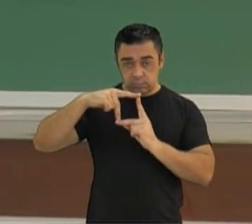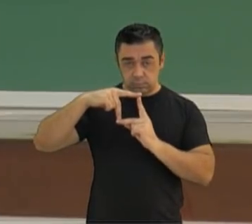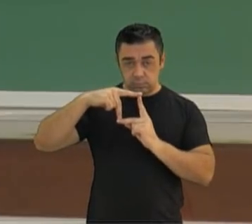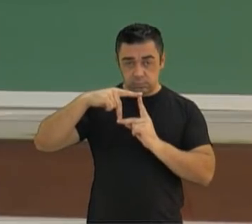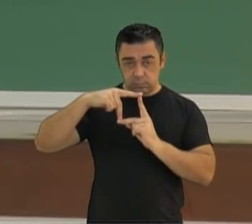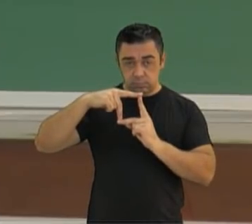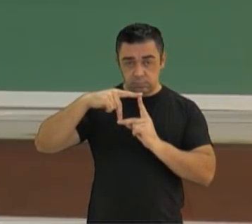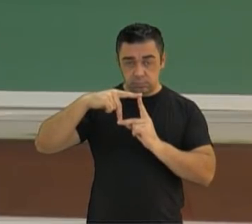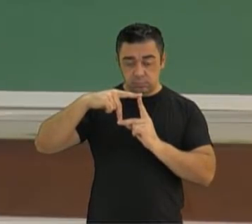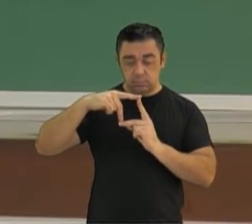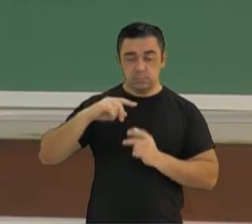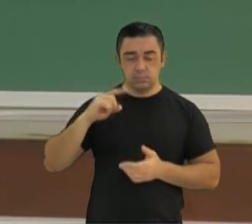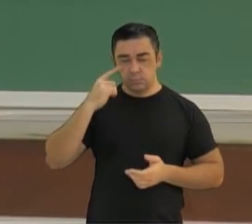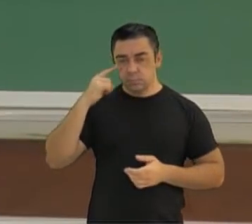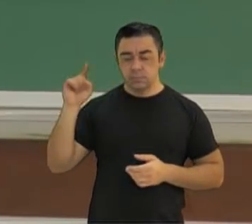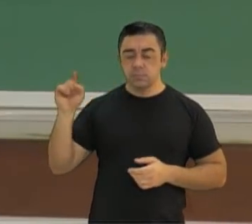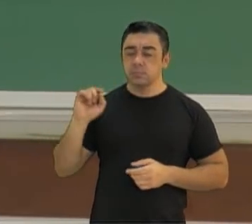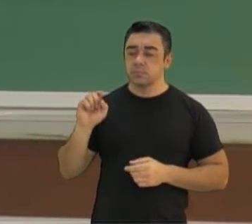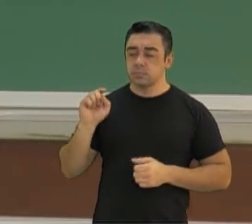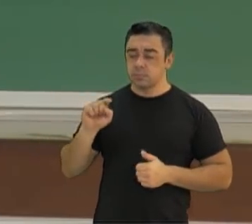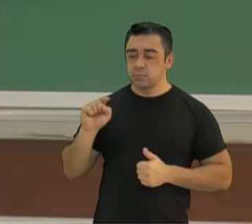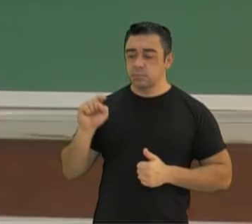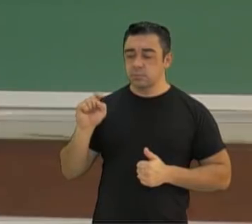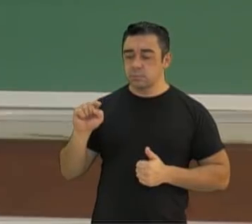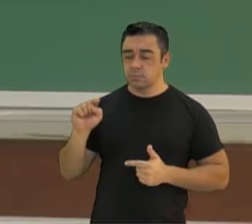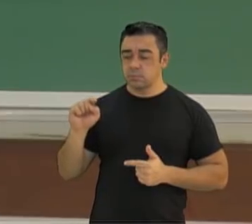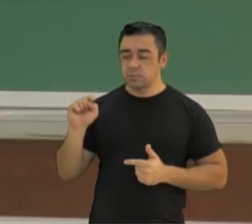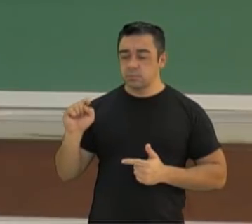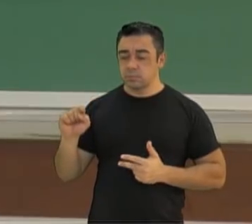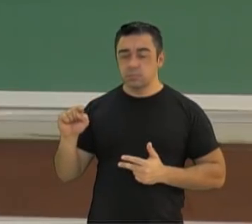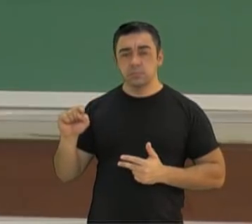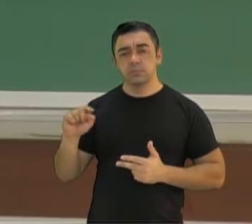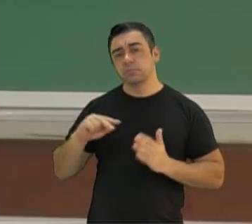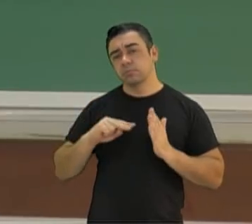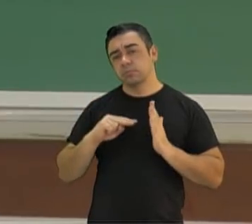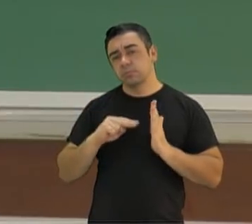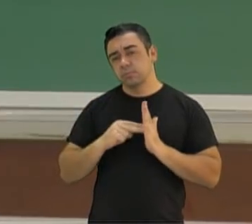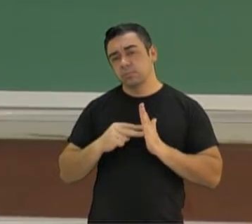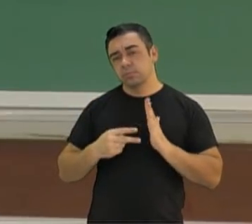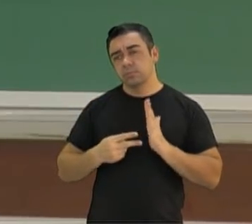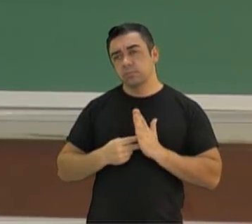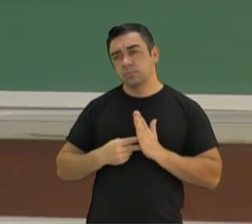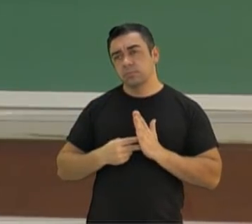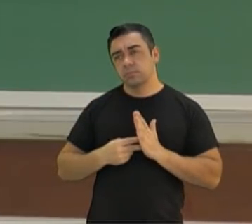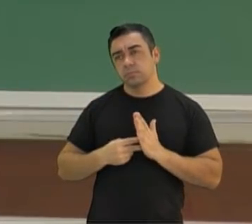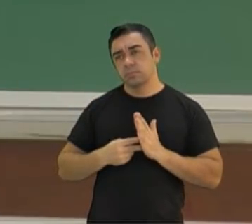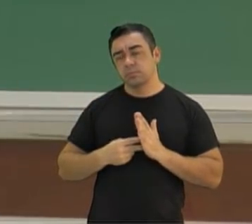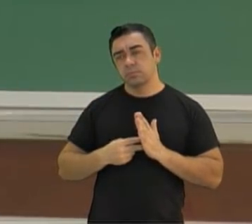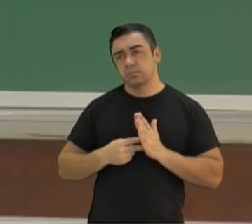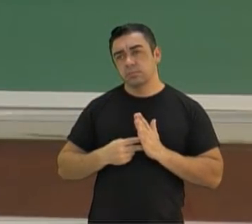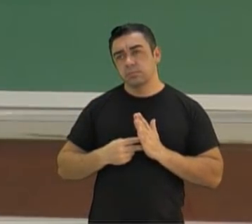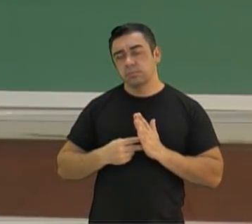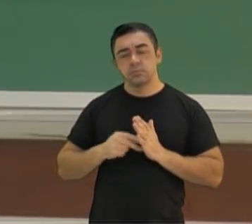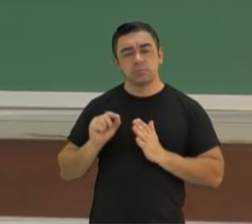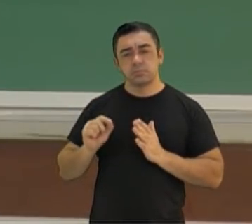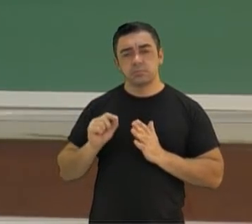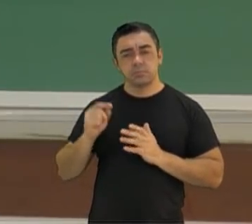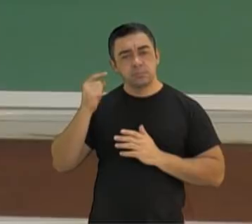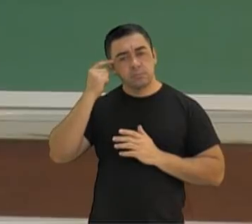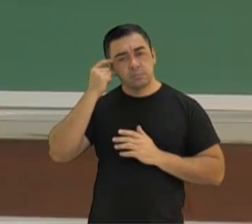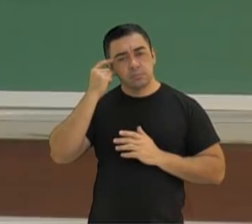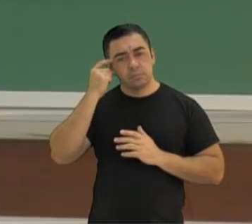Então, reticências na escrita, ela simboliza uma suspensão da fala no